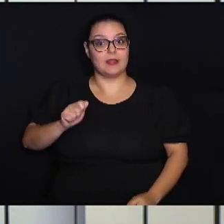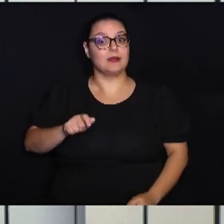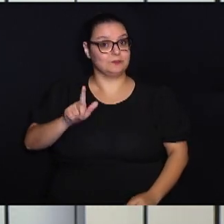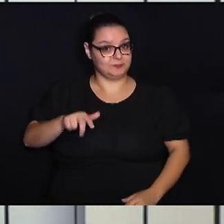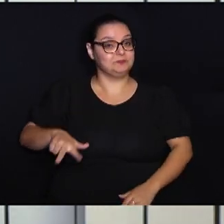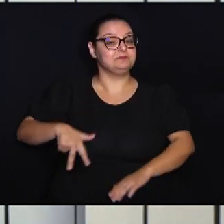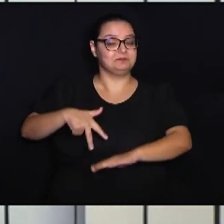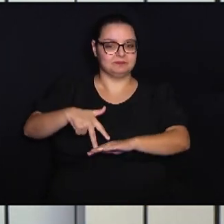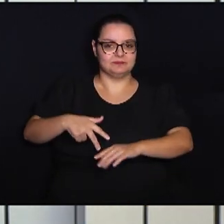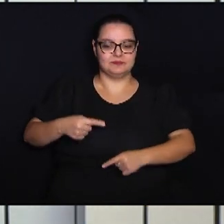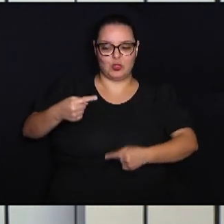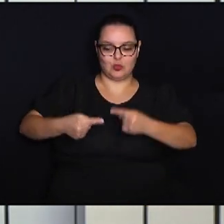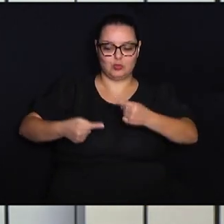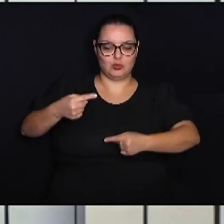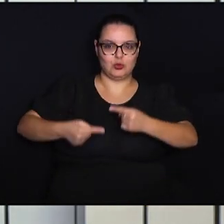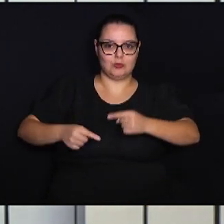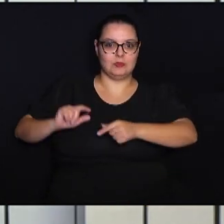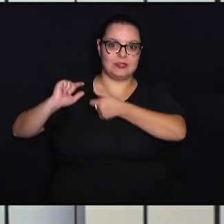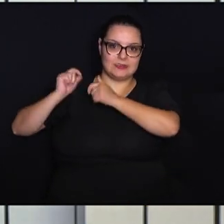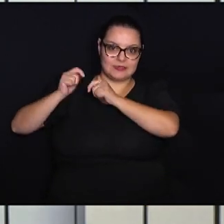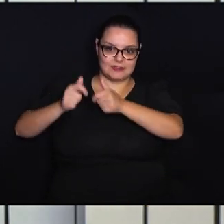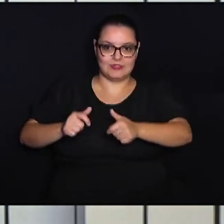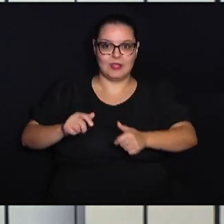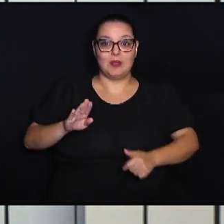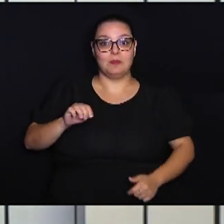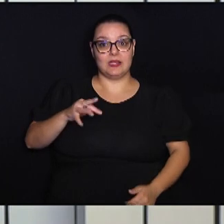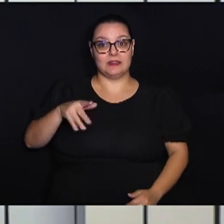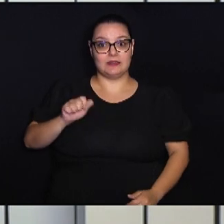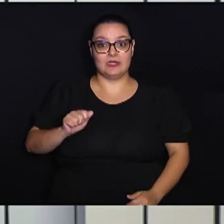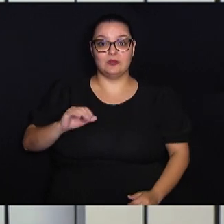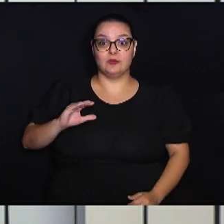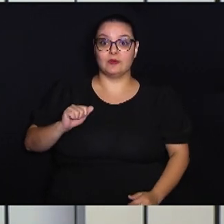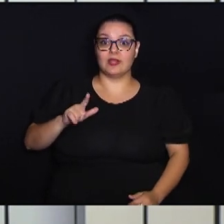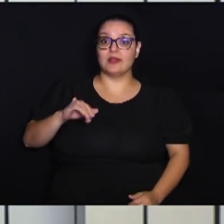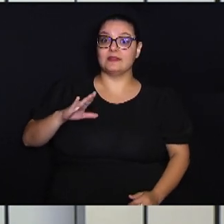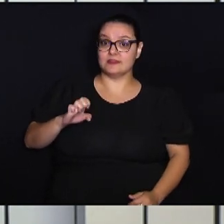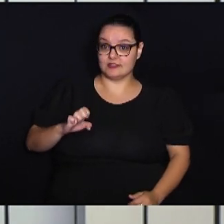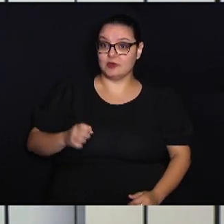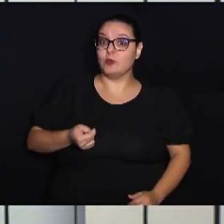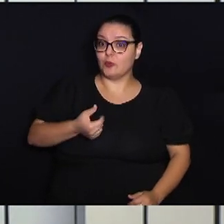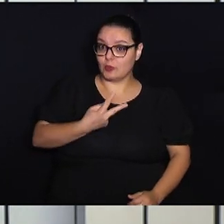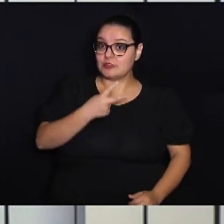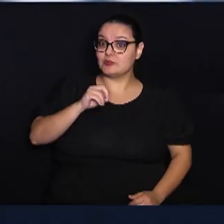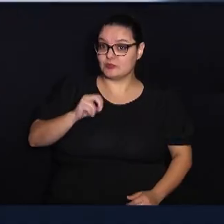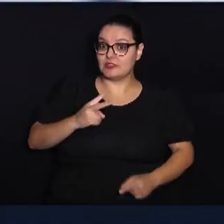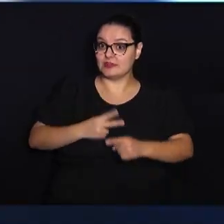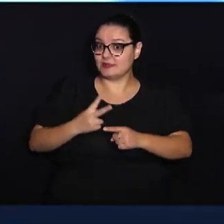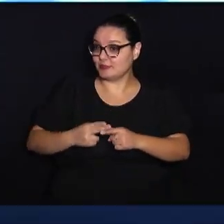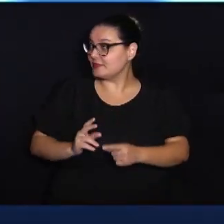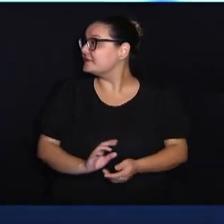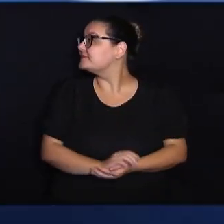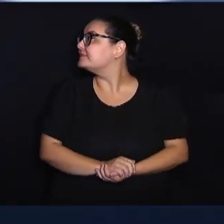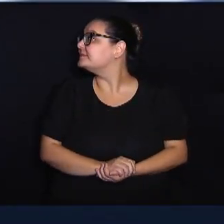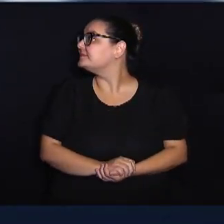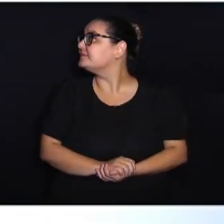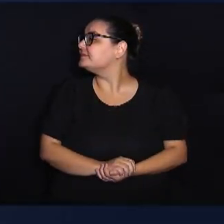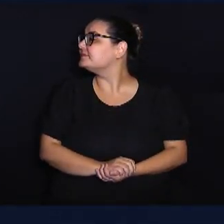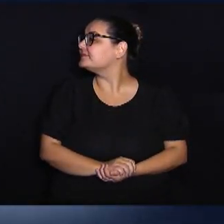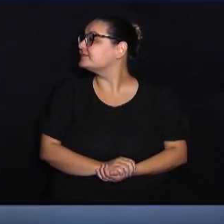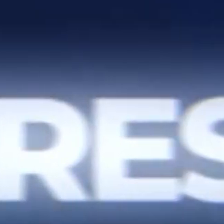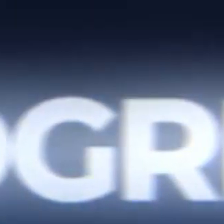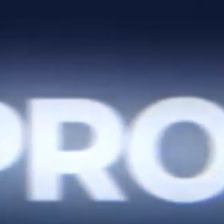se tornarem leis municipais. Lembrando, você pode assistir na íntegra a 39ª reunião ordinária às